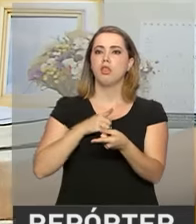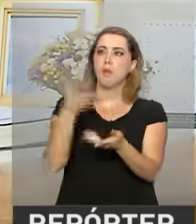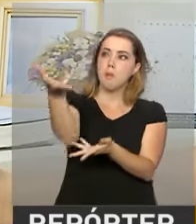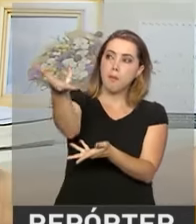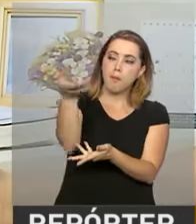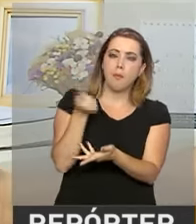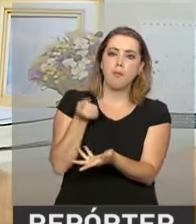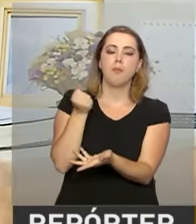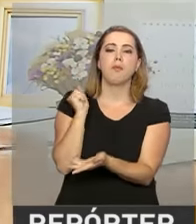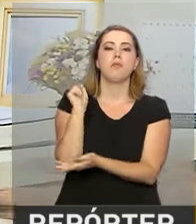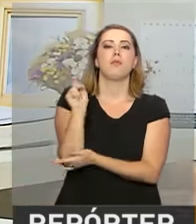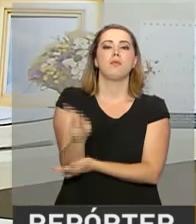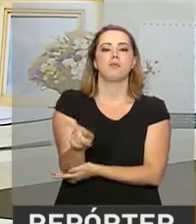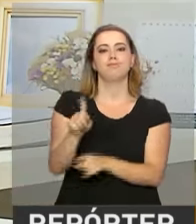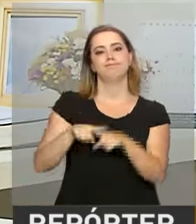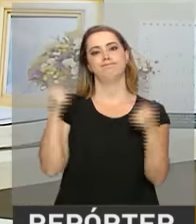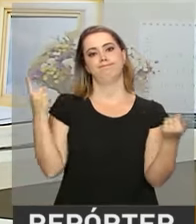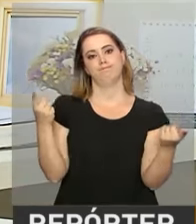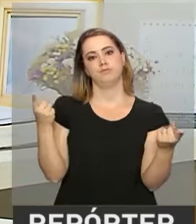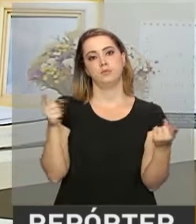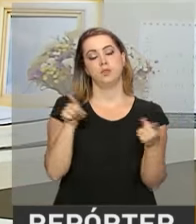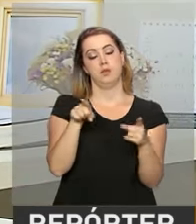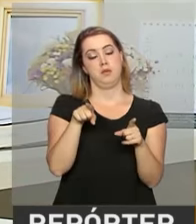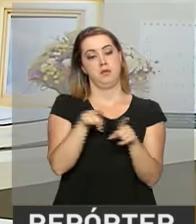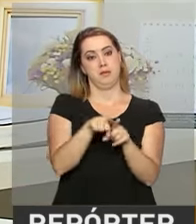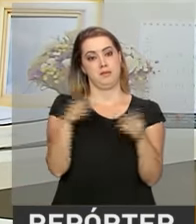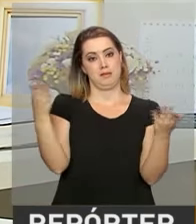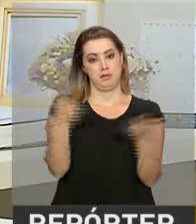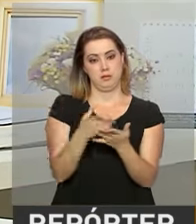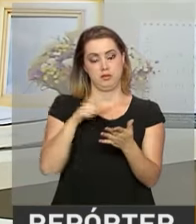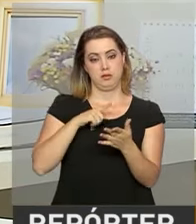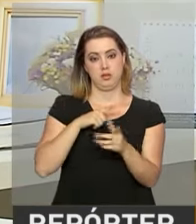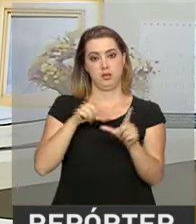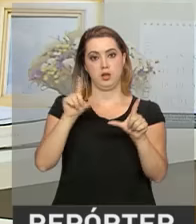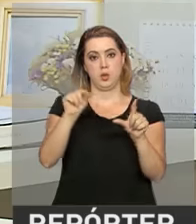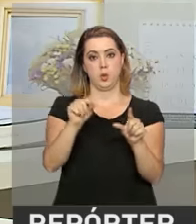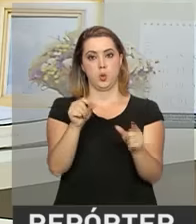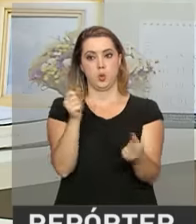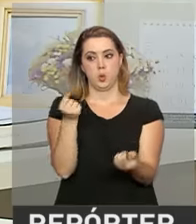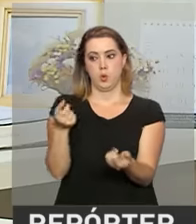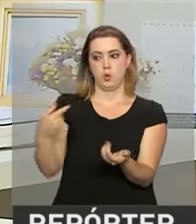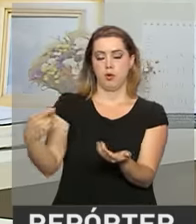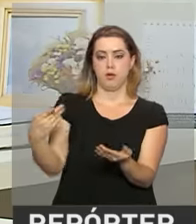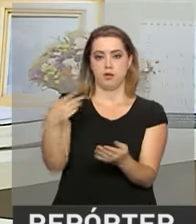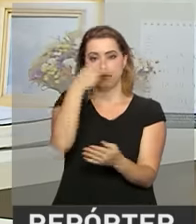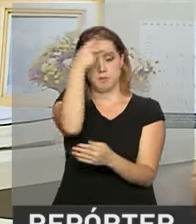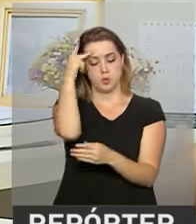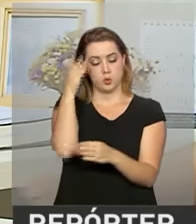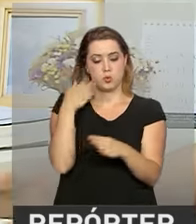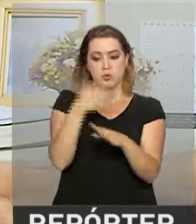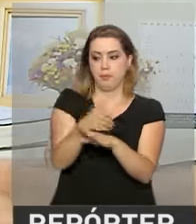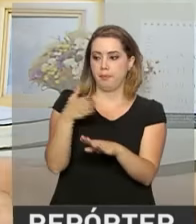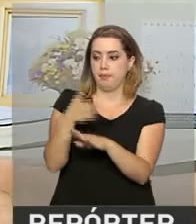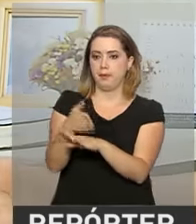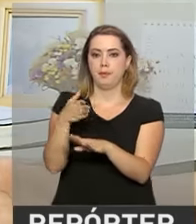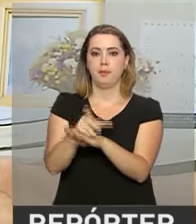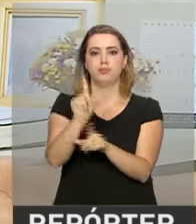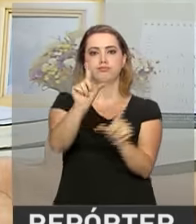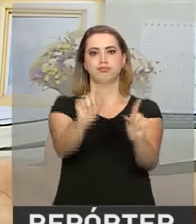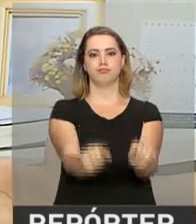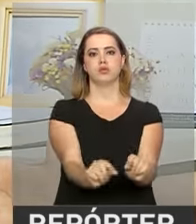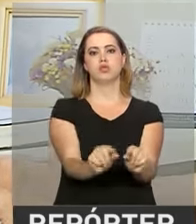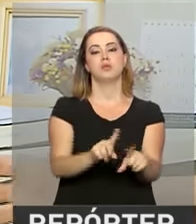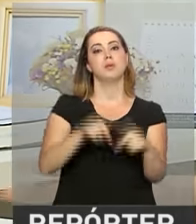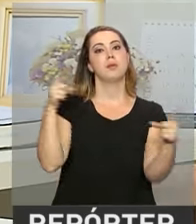benefício ao longo dos anos só que com essa massa diminuindo a entrada dela e aumentando a quantidade de